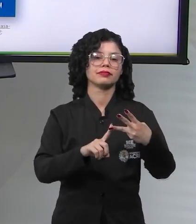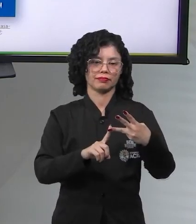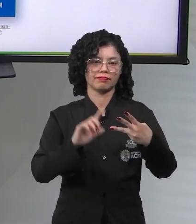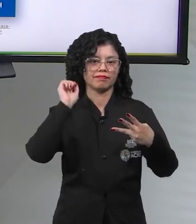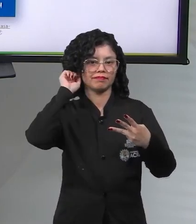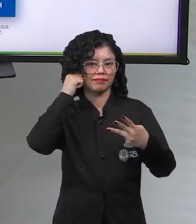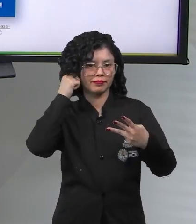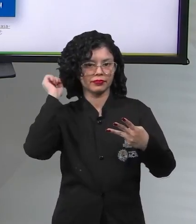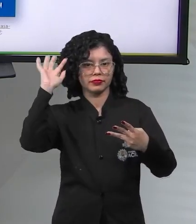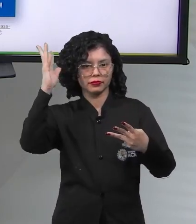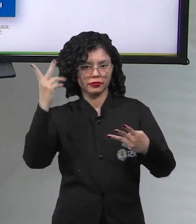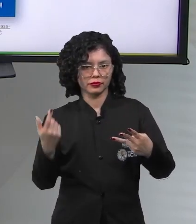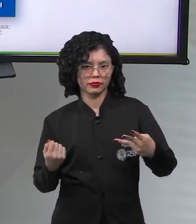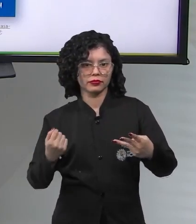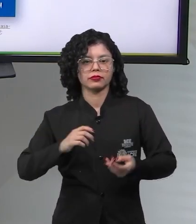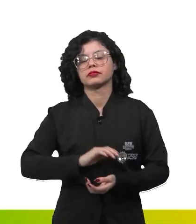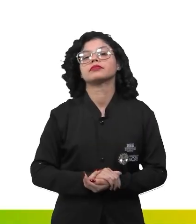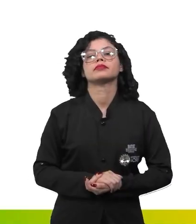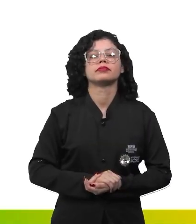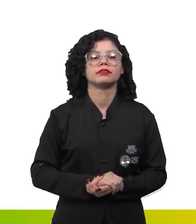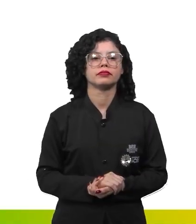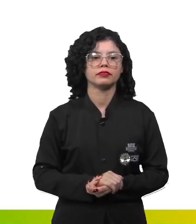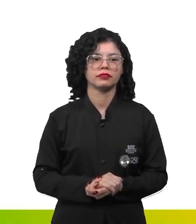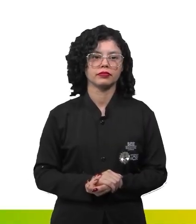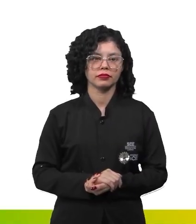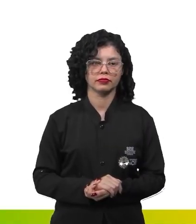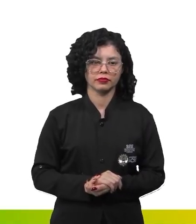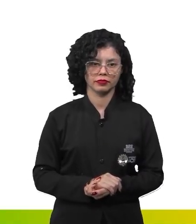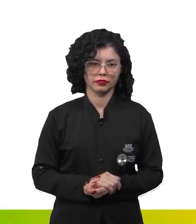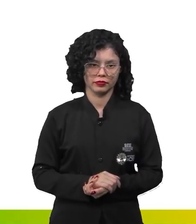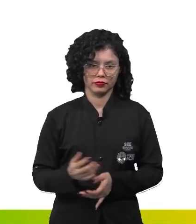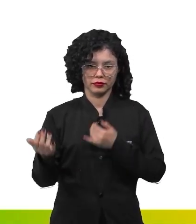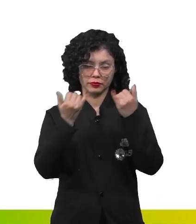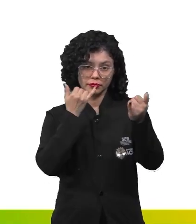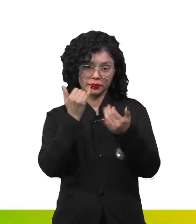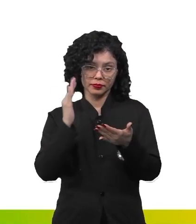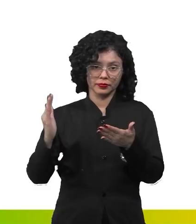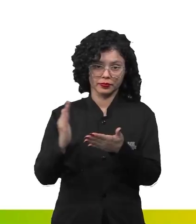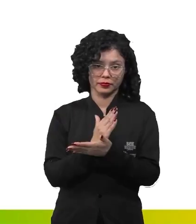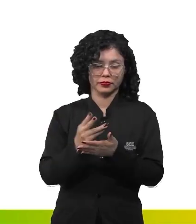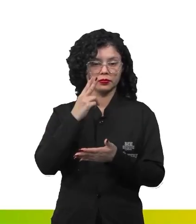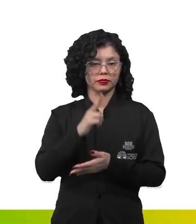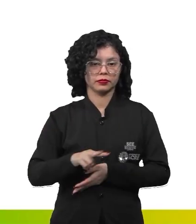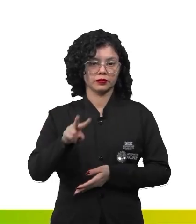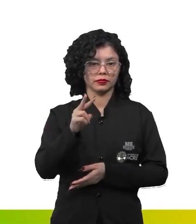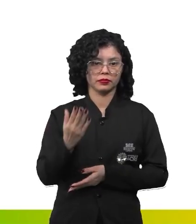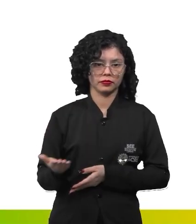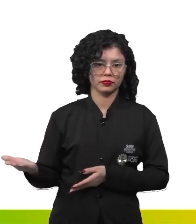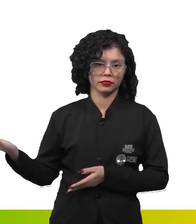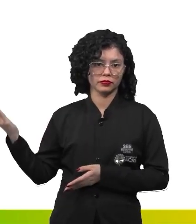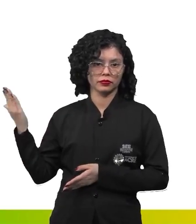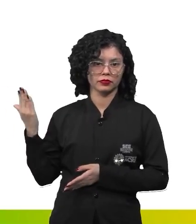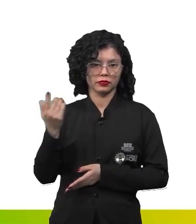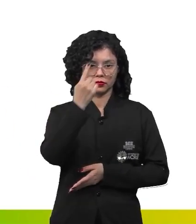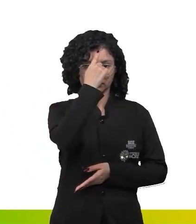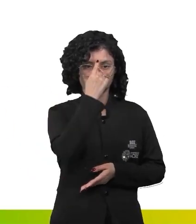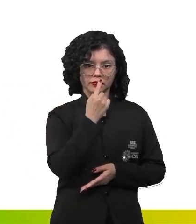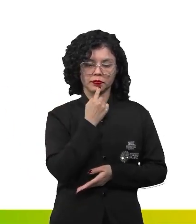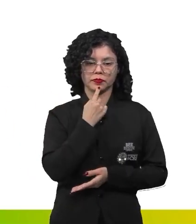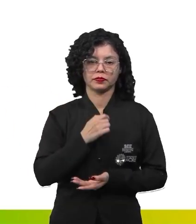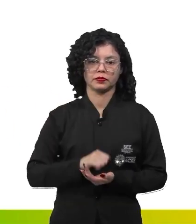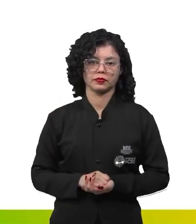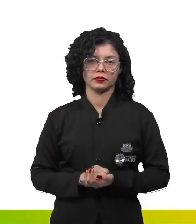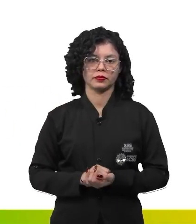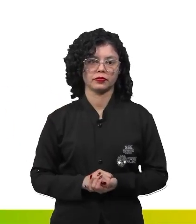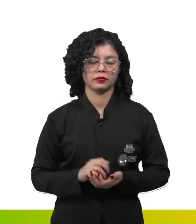dos negros. Vamos visualizar algumas informações. Aqui vocês podem observar na imagem